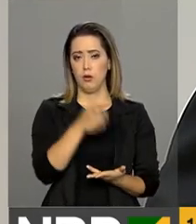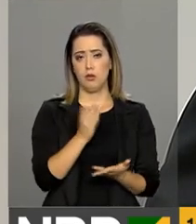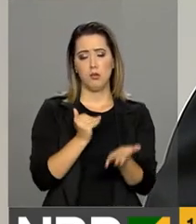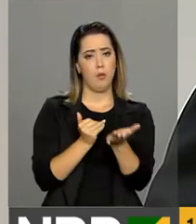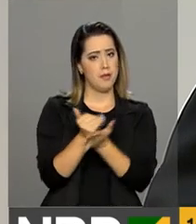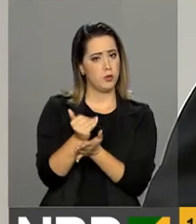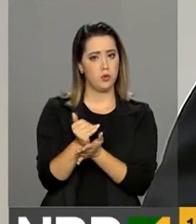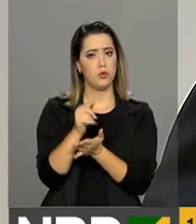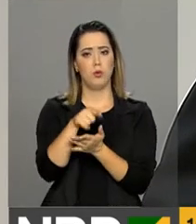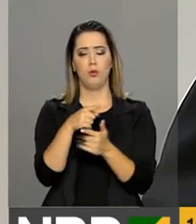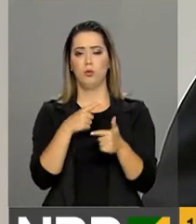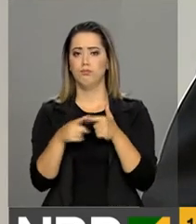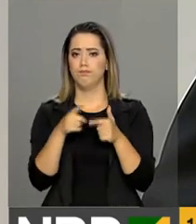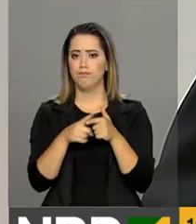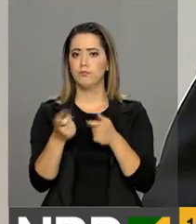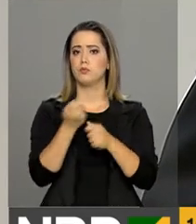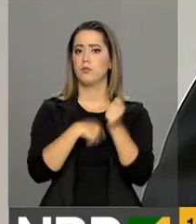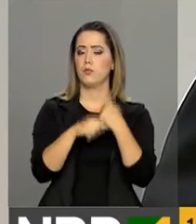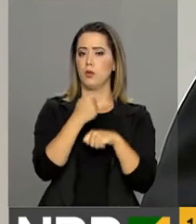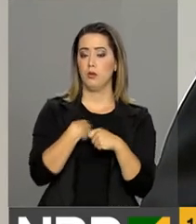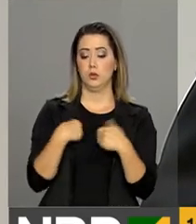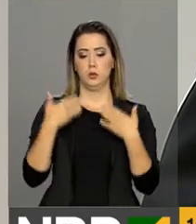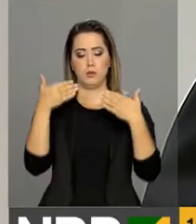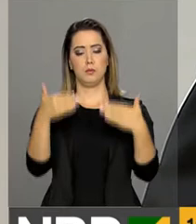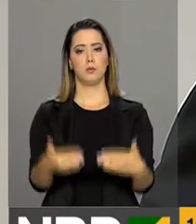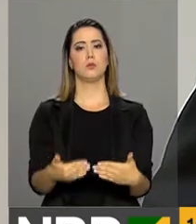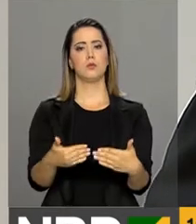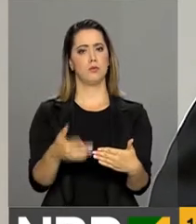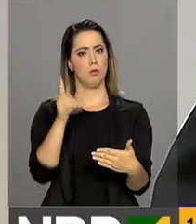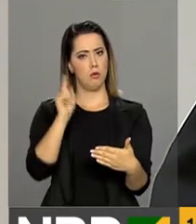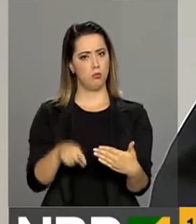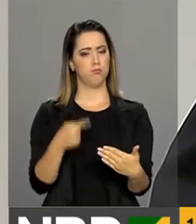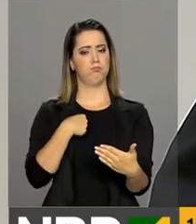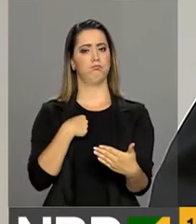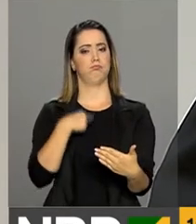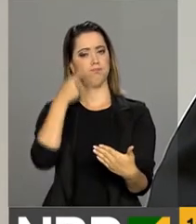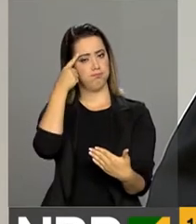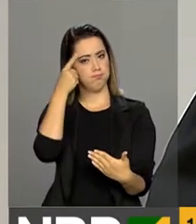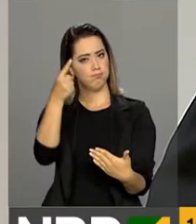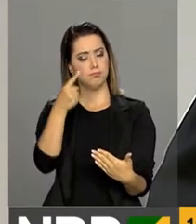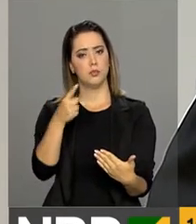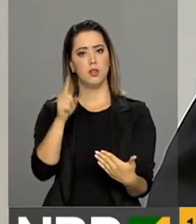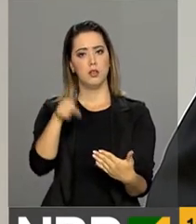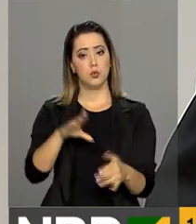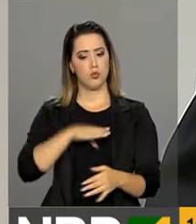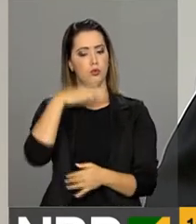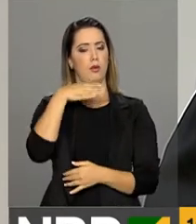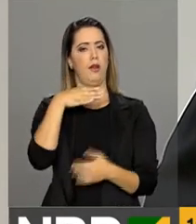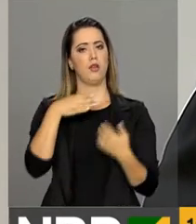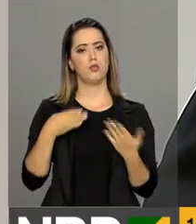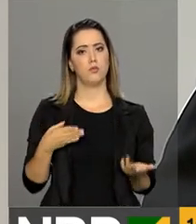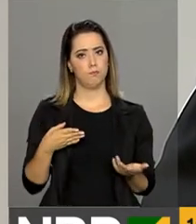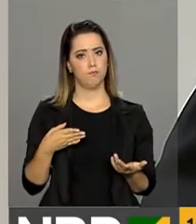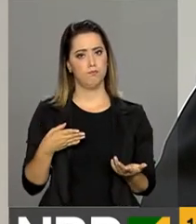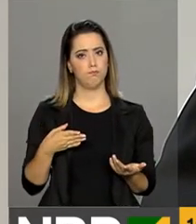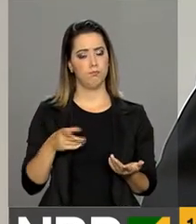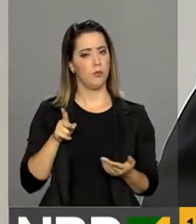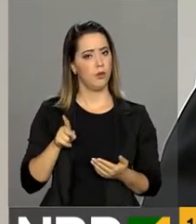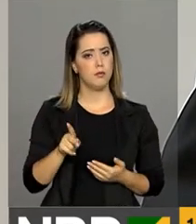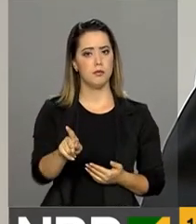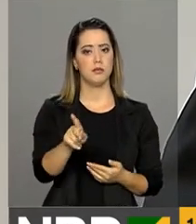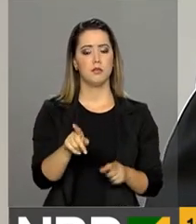princípio a nossa postura tem sido penso eu de coragem para